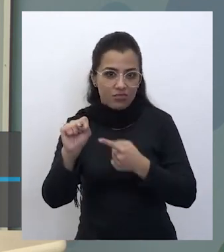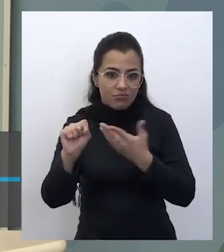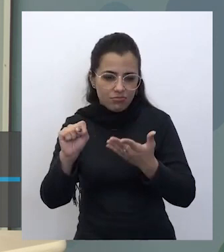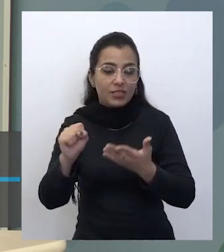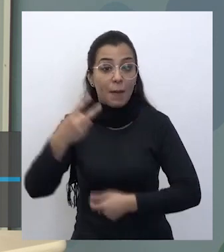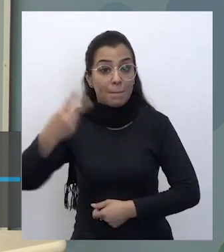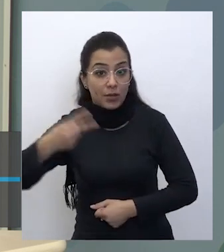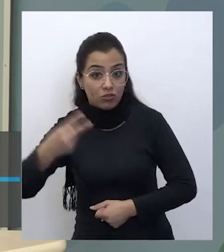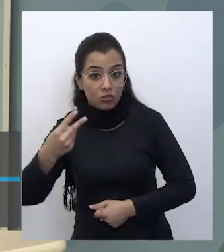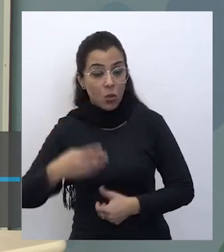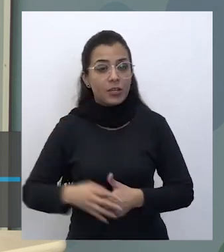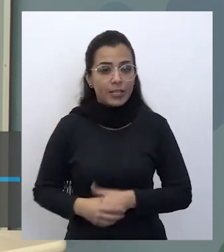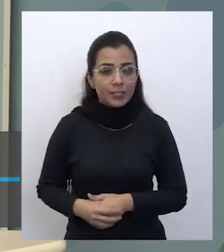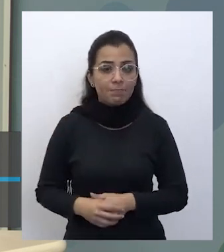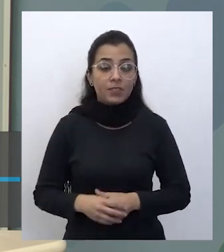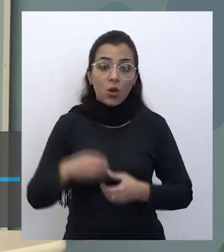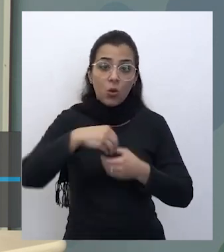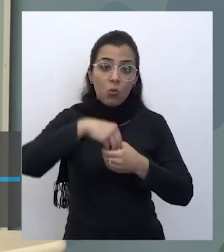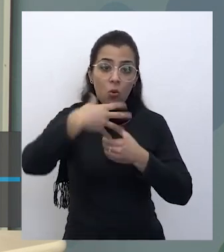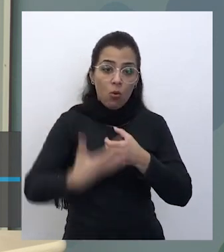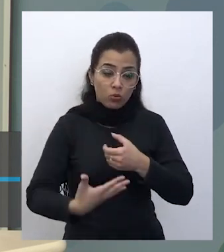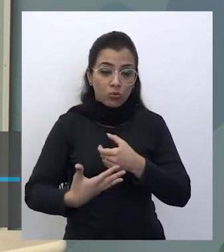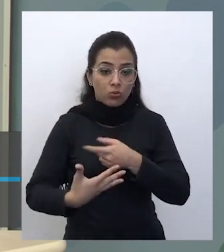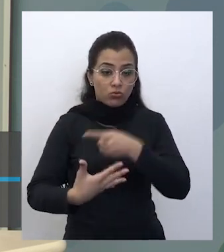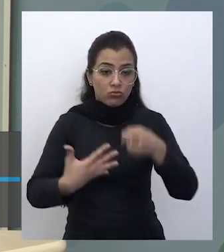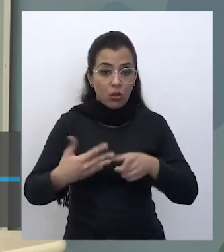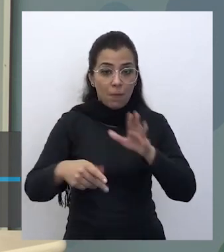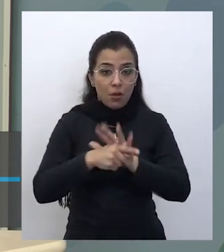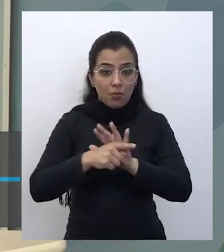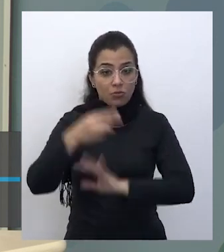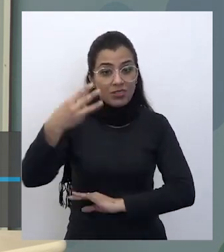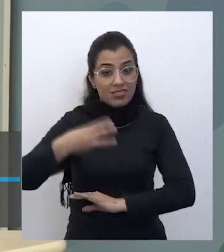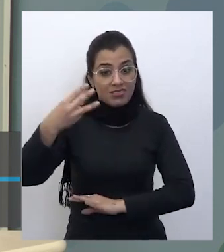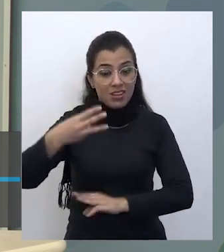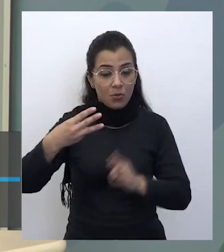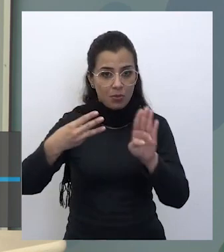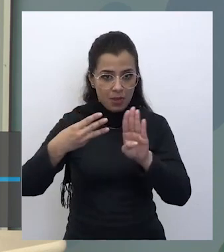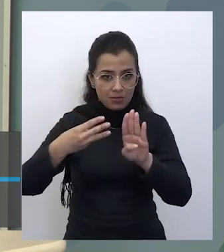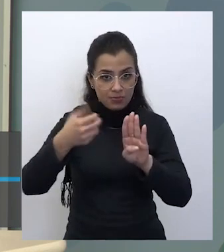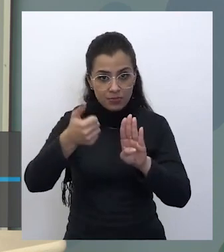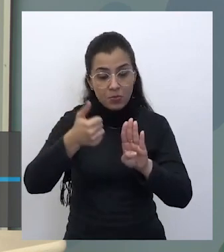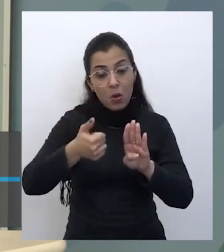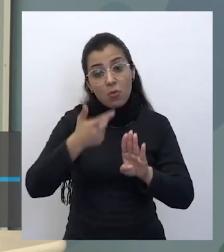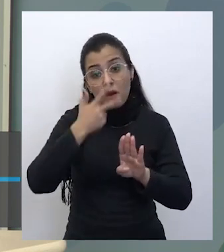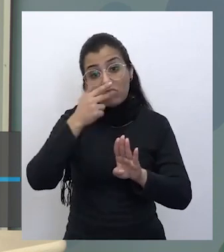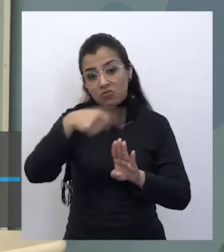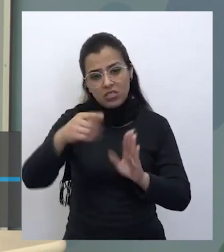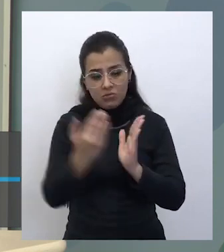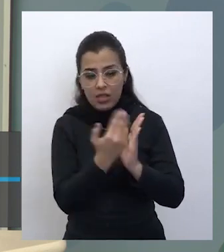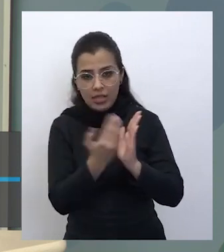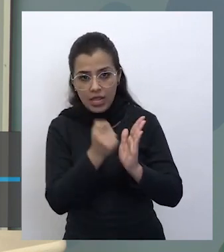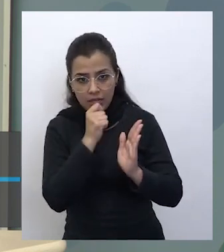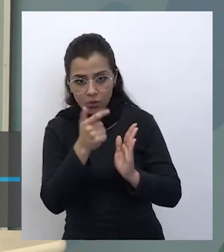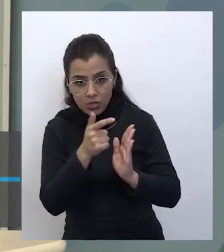segundo bimestre e o conteúdo que vem a ser do terceiro bimestre. Eu acredito que muitos de vocês ainda não estão com os cadernos do aluno, mas